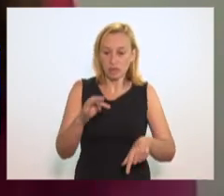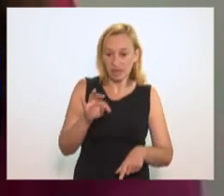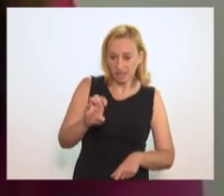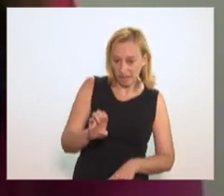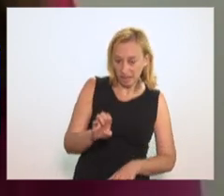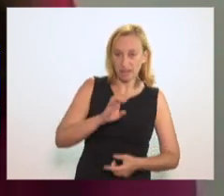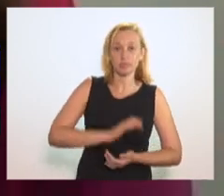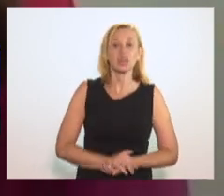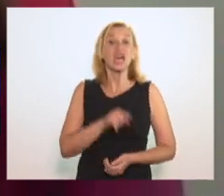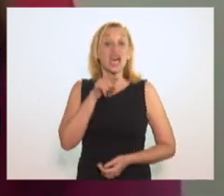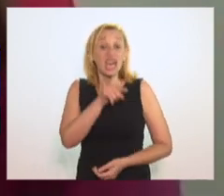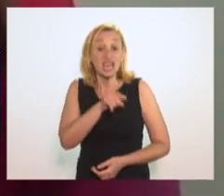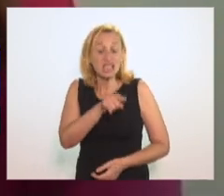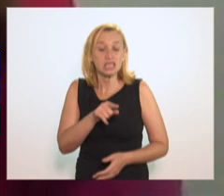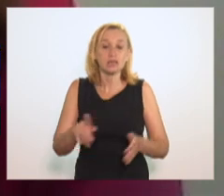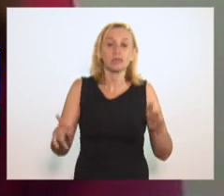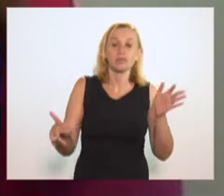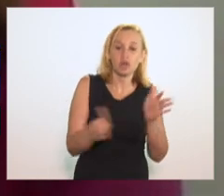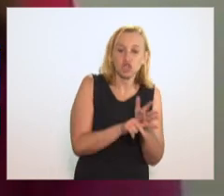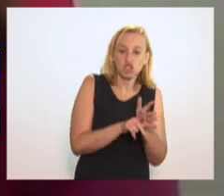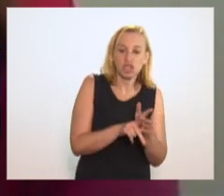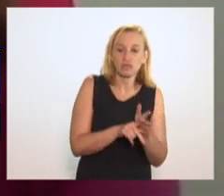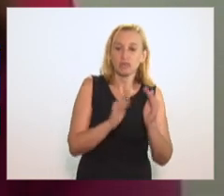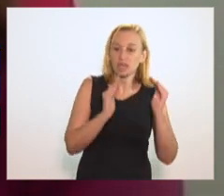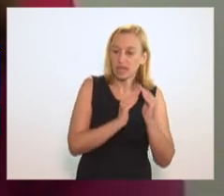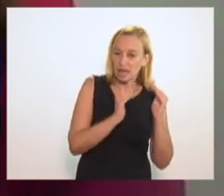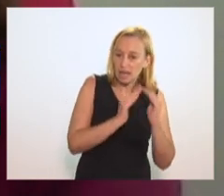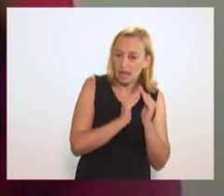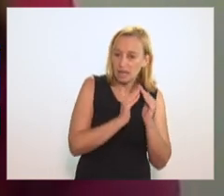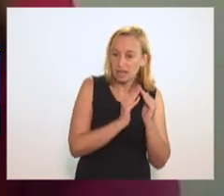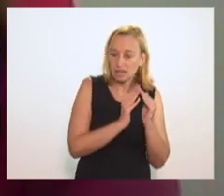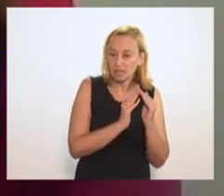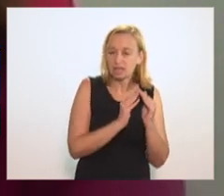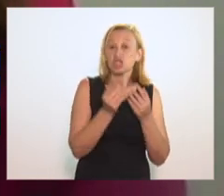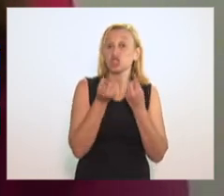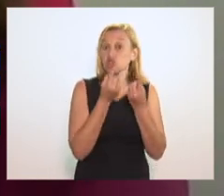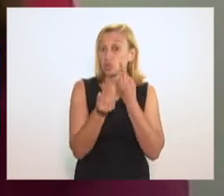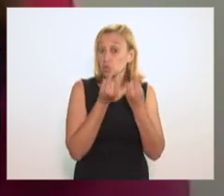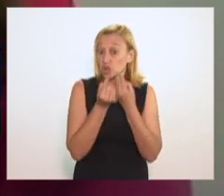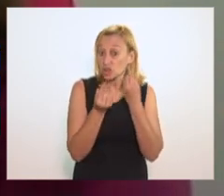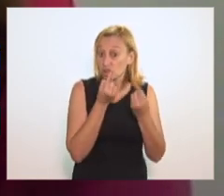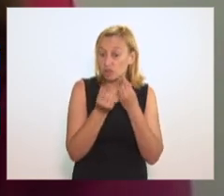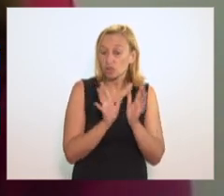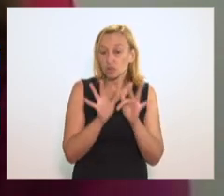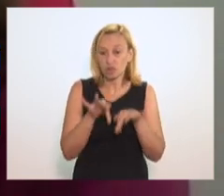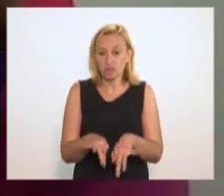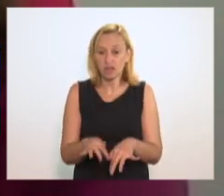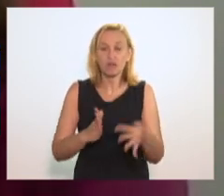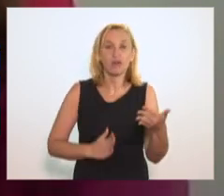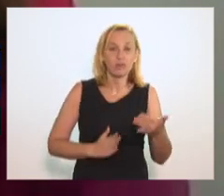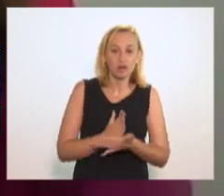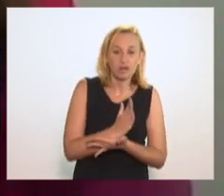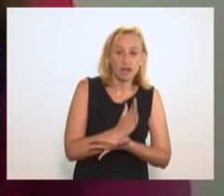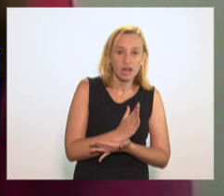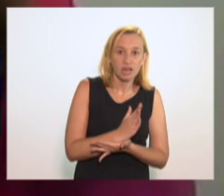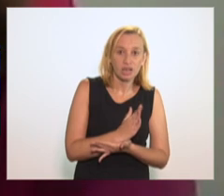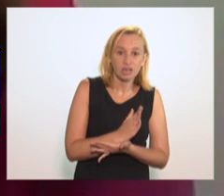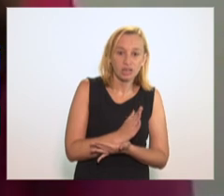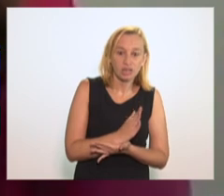esse projeto ficou na casa em tramitação e debate ao final foi aprovado